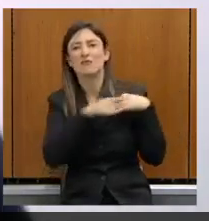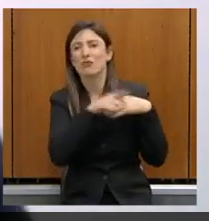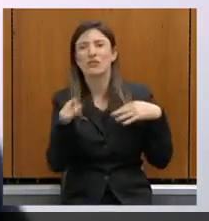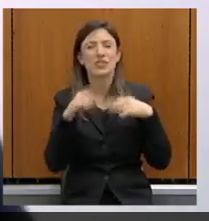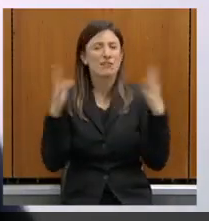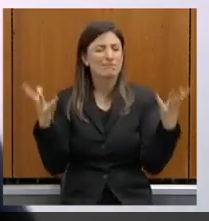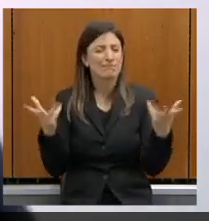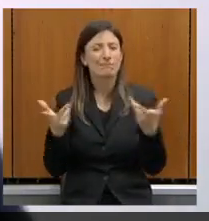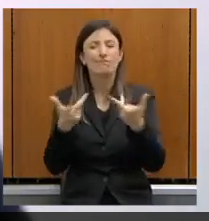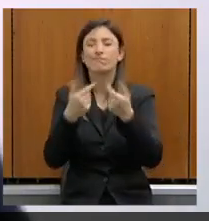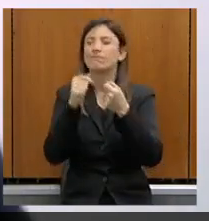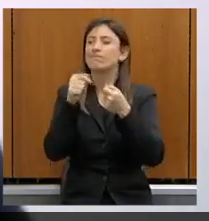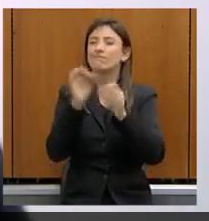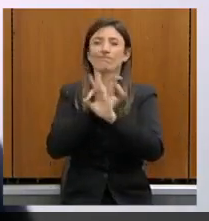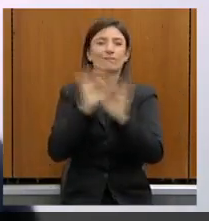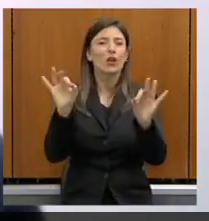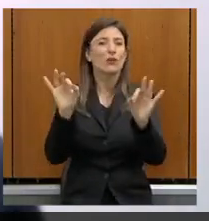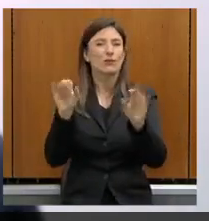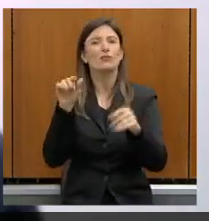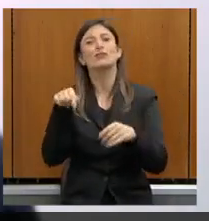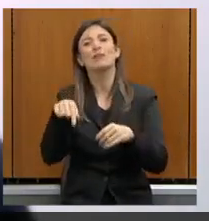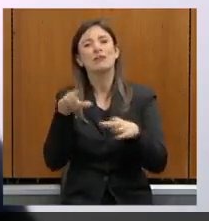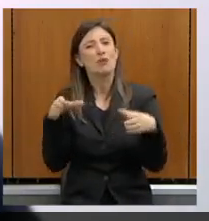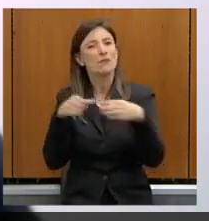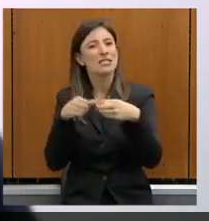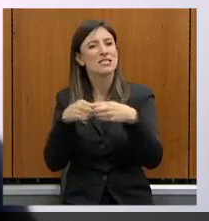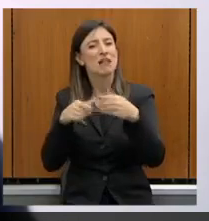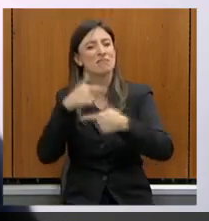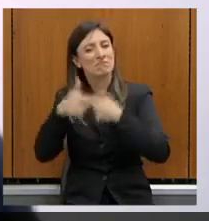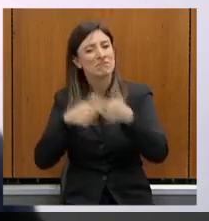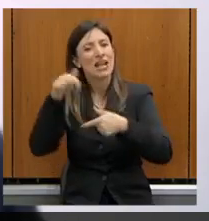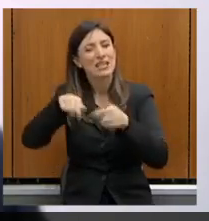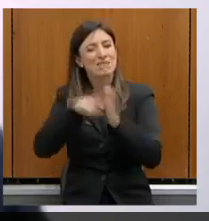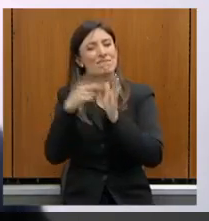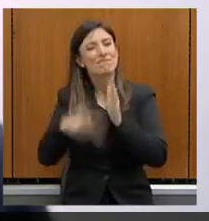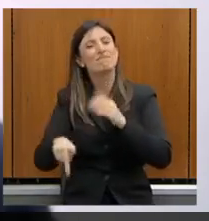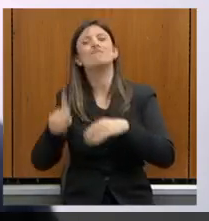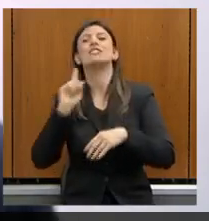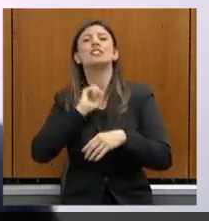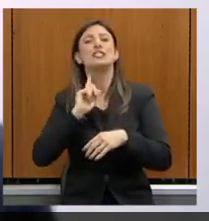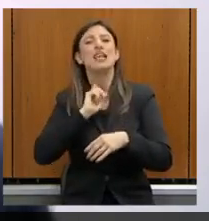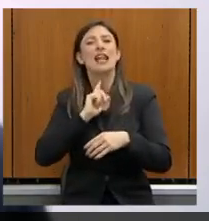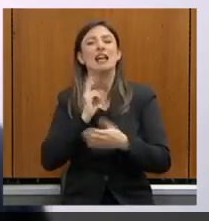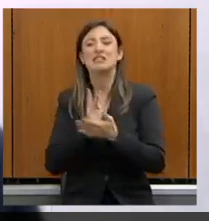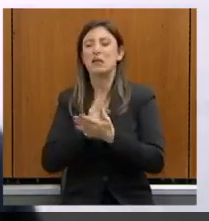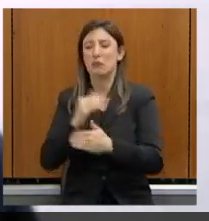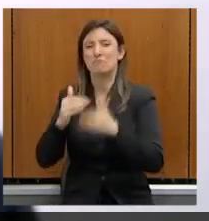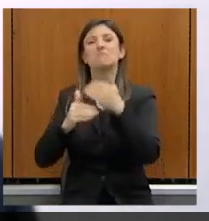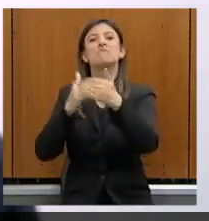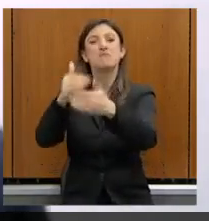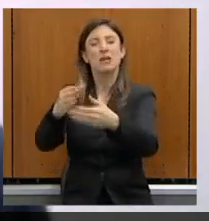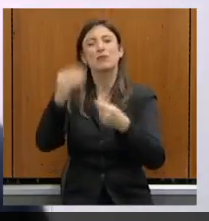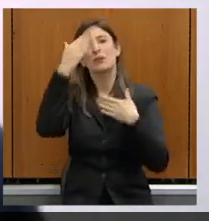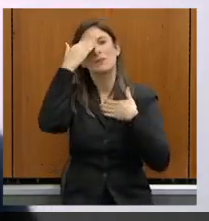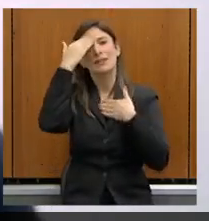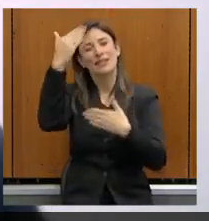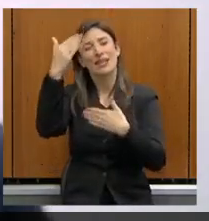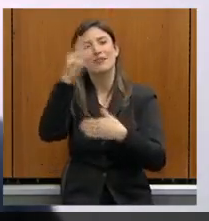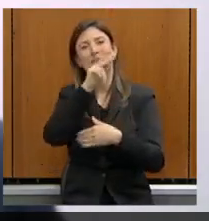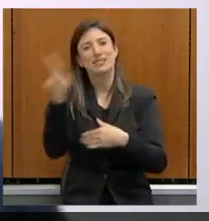dessas comissões aqui no Estado de Minas Gerais que crescem cada vez mais. Muito obrigado, senhor presidente, é só isso que eu gostaria de saber.